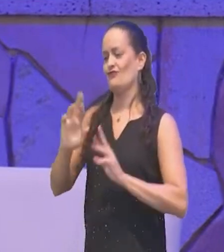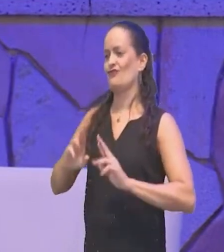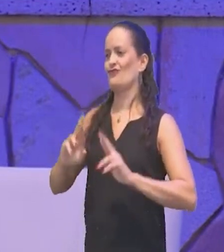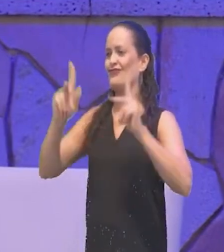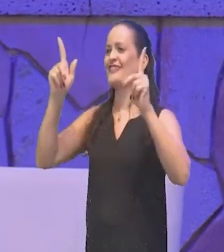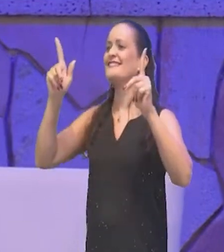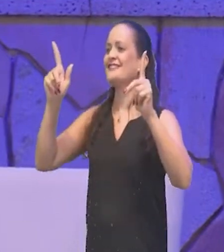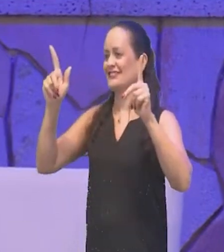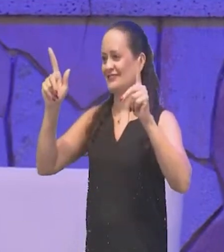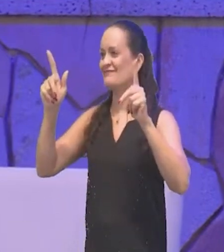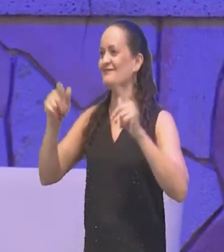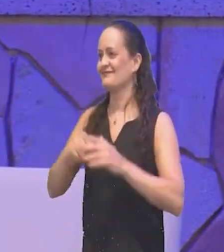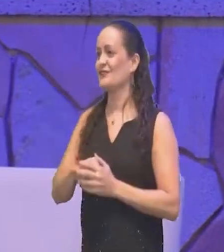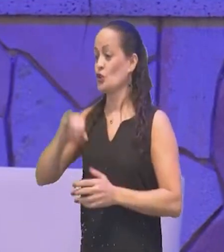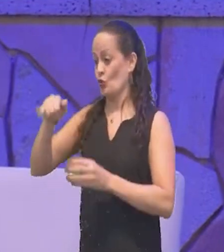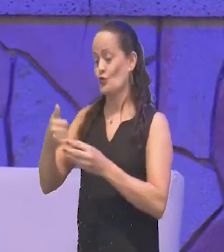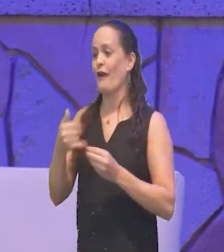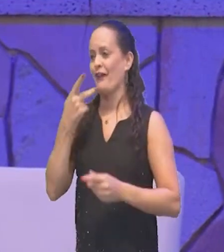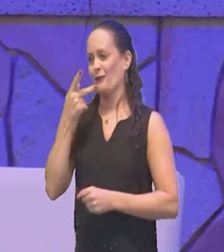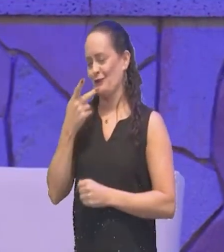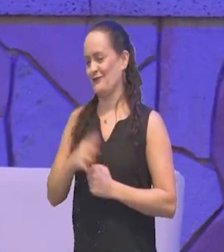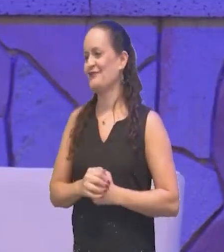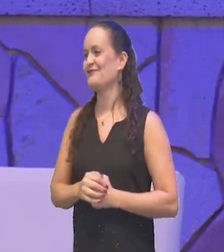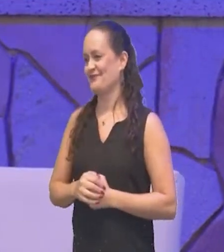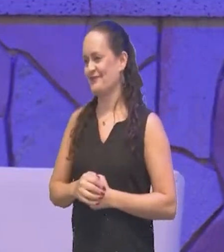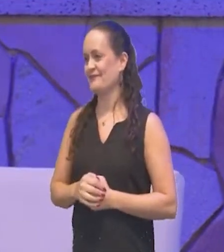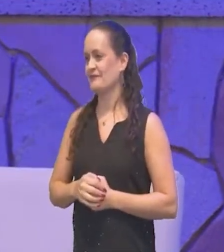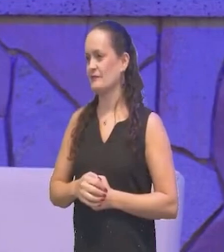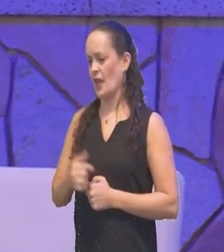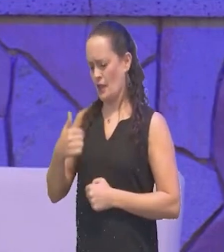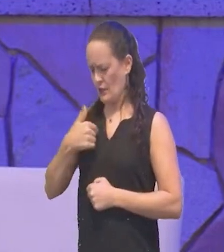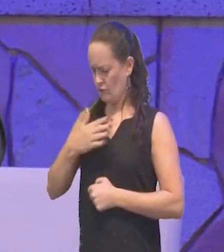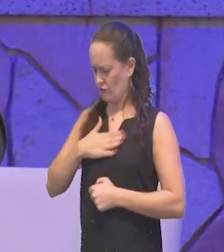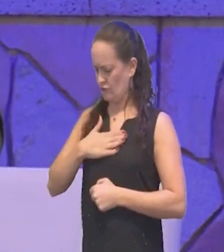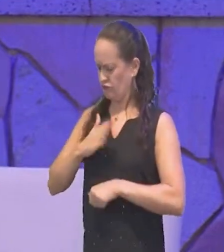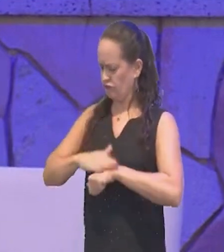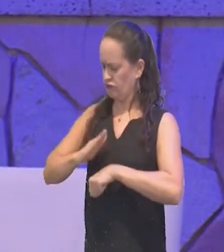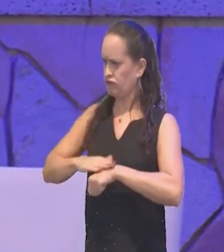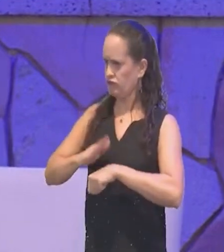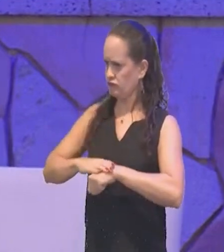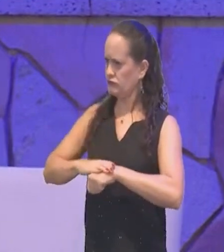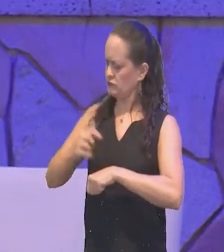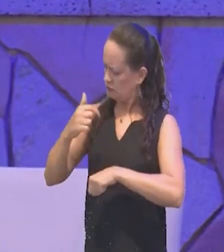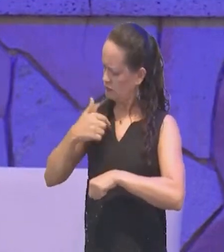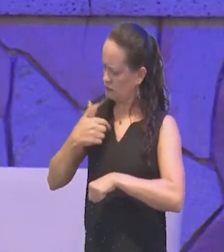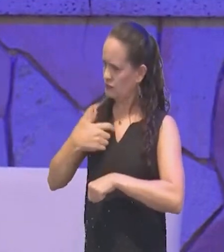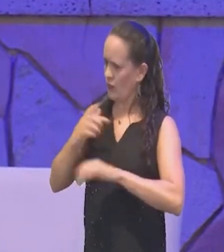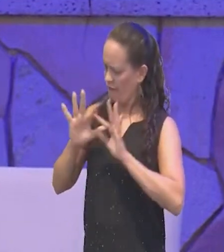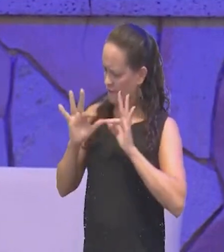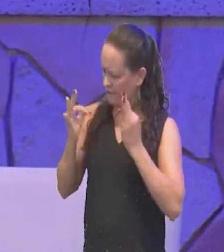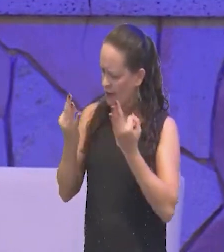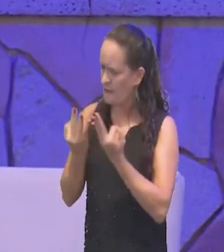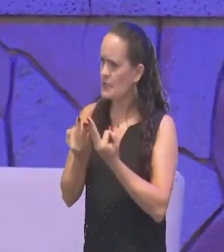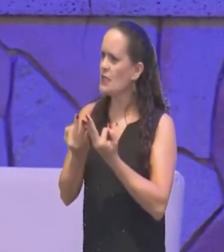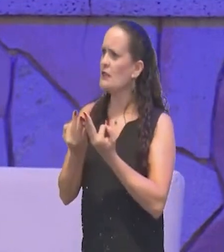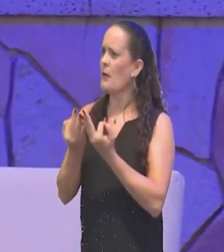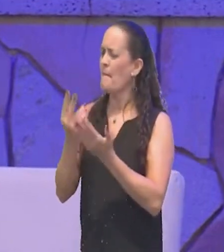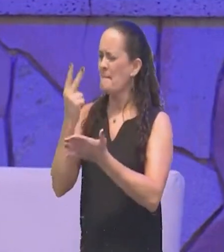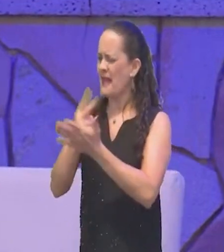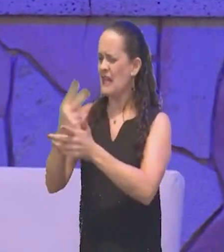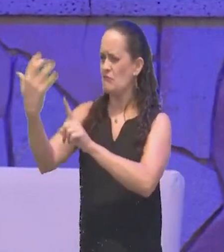diferentes. Foi o que disse Josué. No que depender de mim, independentemente da família estar sendo